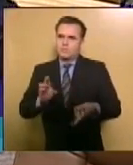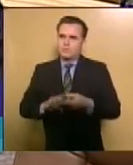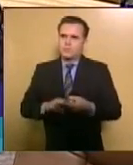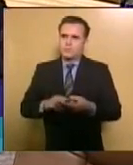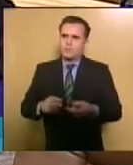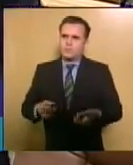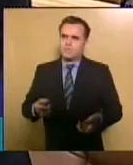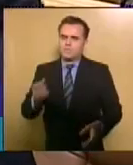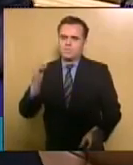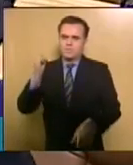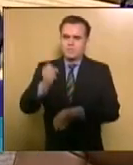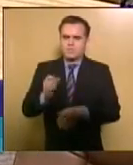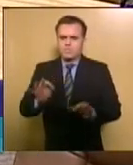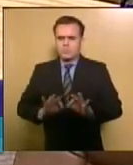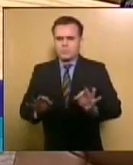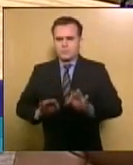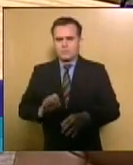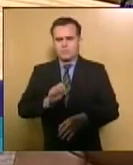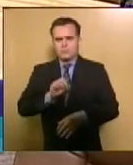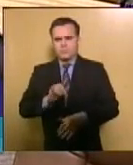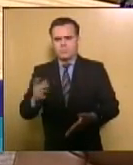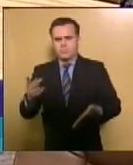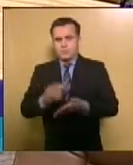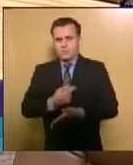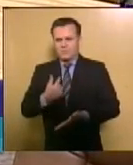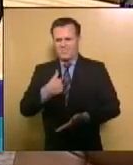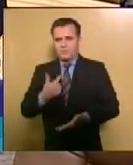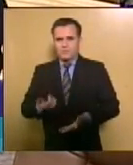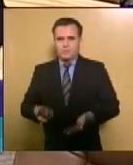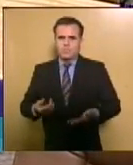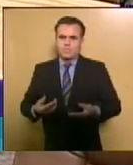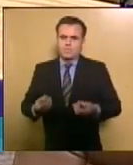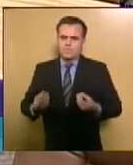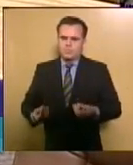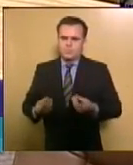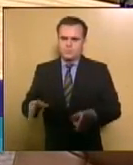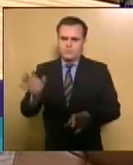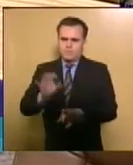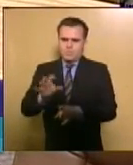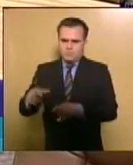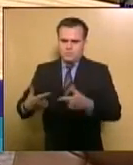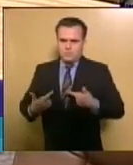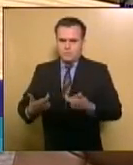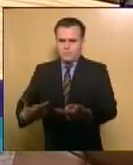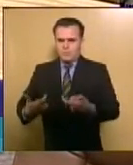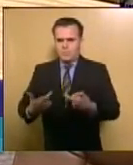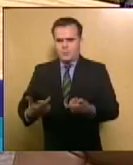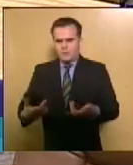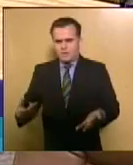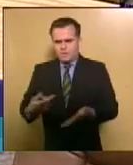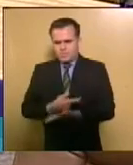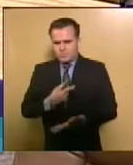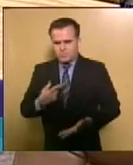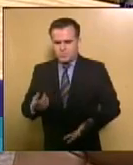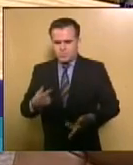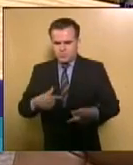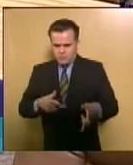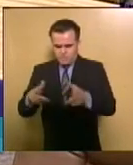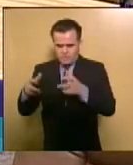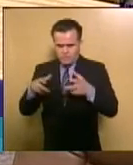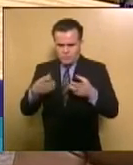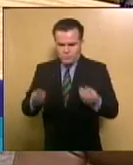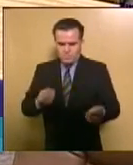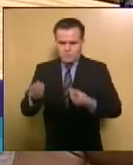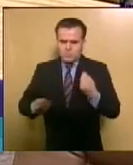matou se fosse comigo assim não dá porque não matou incentivando Inclusive essa guerra que como a gente percebeu